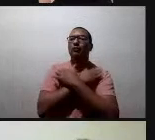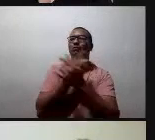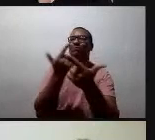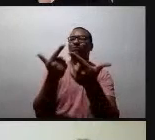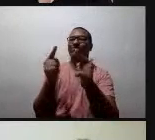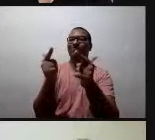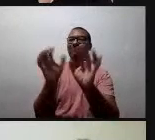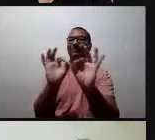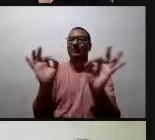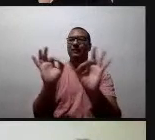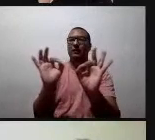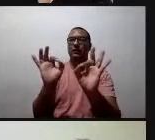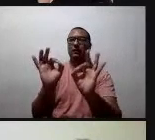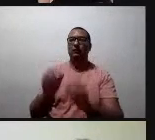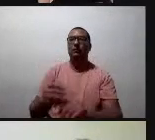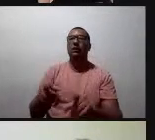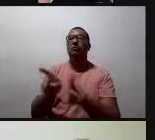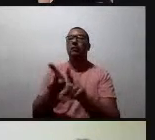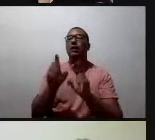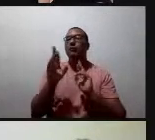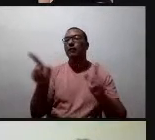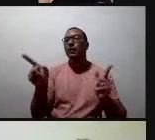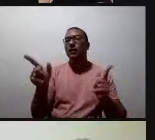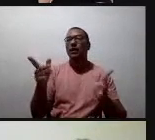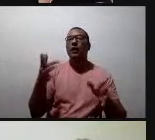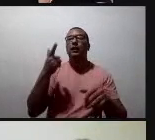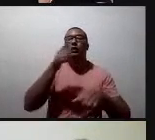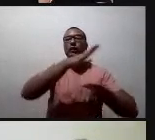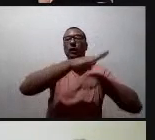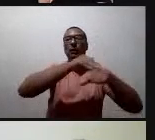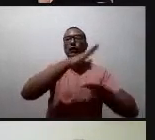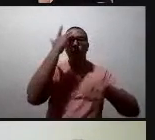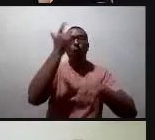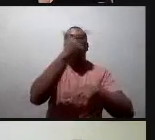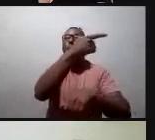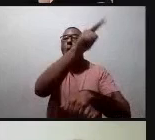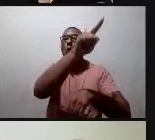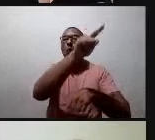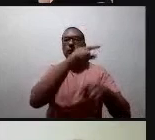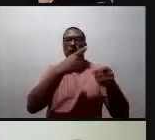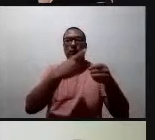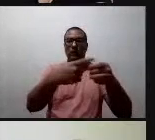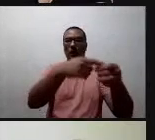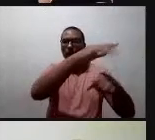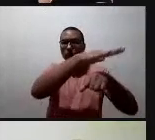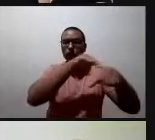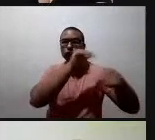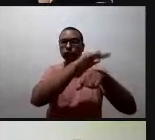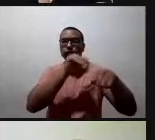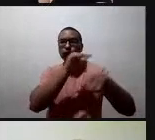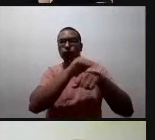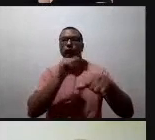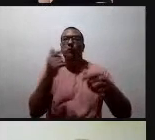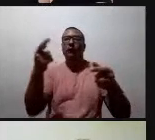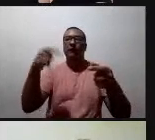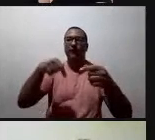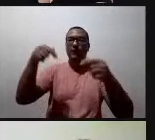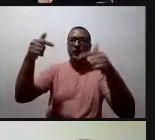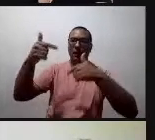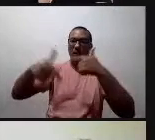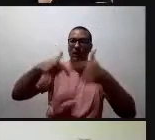Ao contrário, eles vão buscar pessoas em outras cidades para trabalhar em Jaraguá do Sul, porque